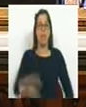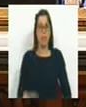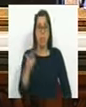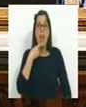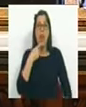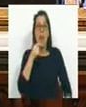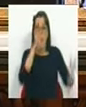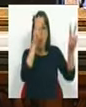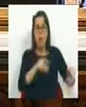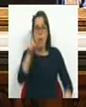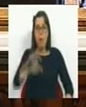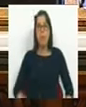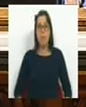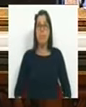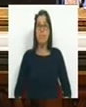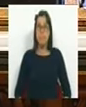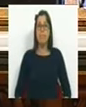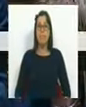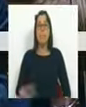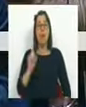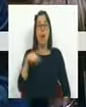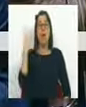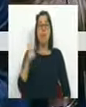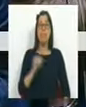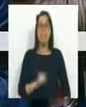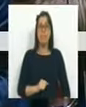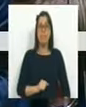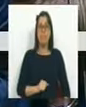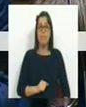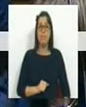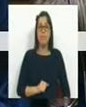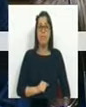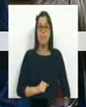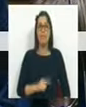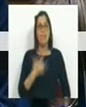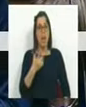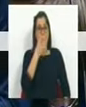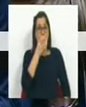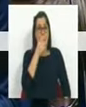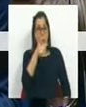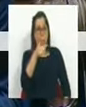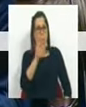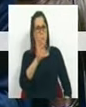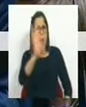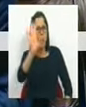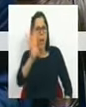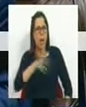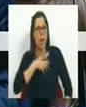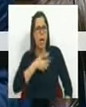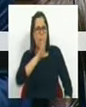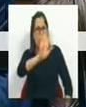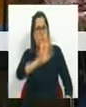vezes. E devia-lhe ter dado mais ouvidos. Três vezes. Agora está a berrar. Não vale a pena, não sei